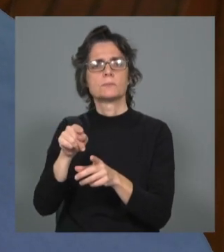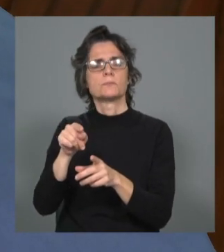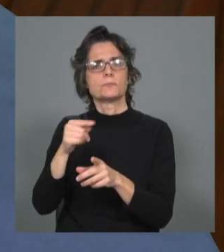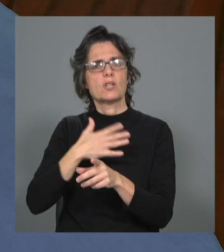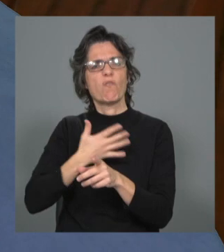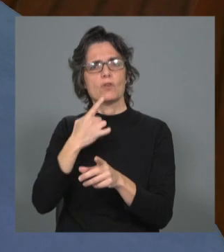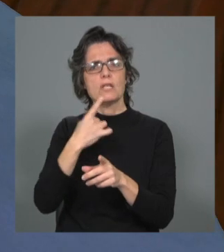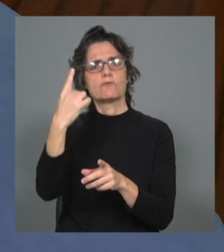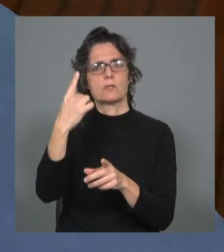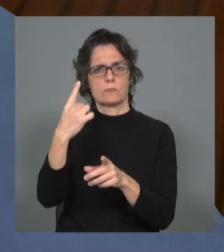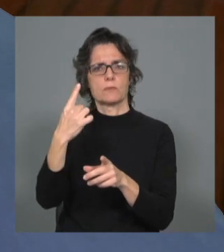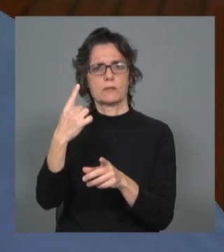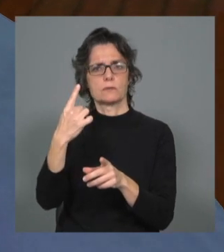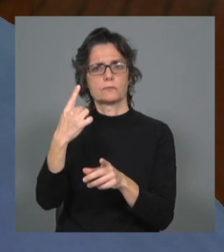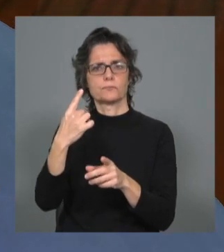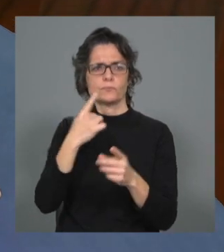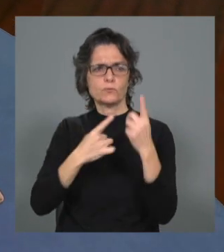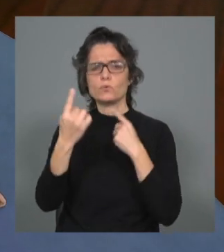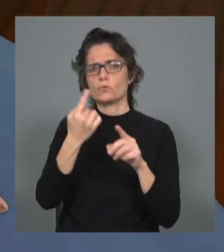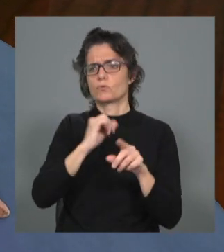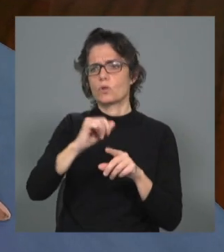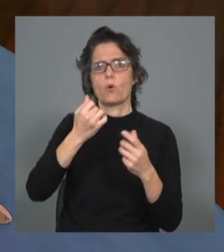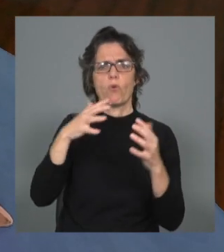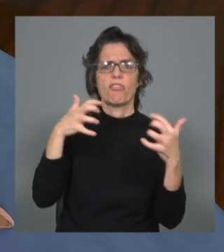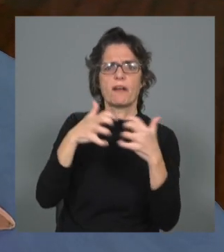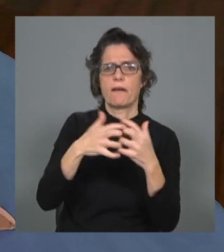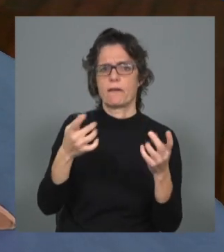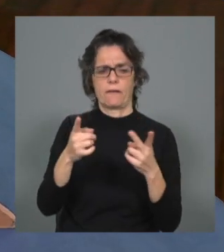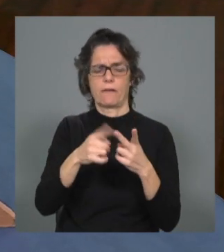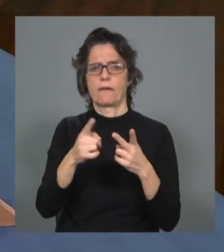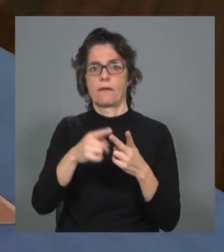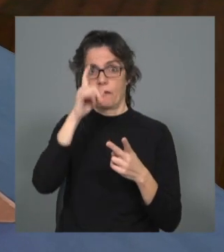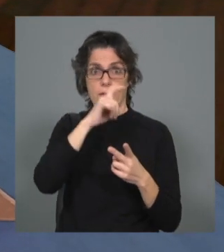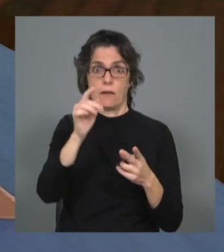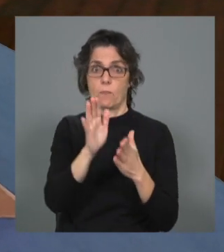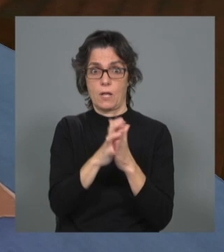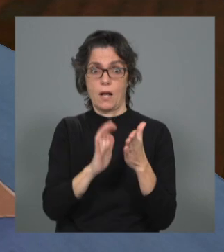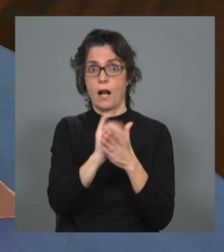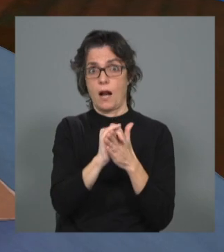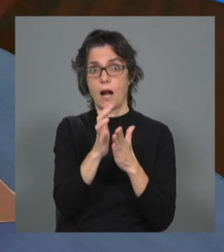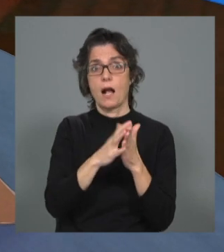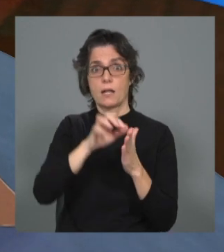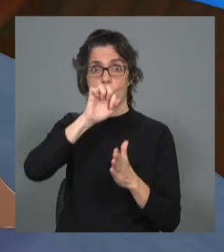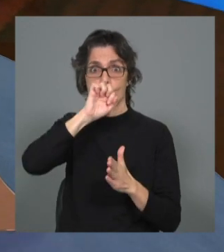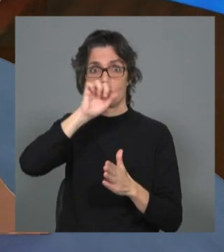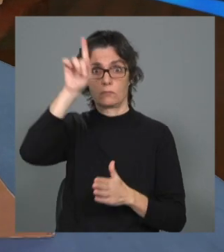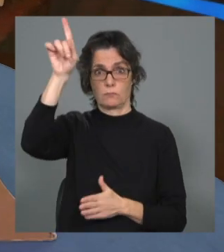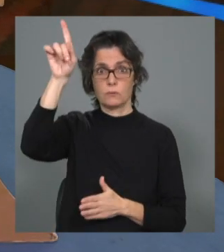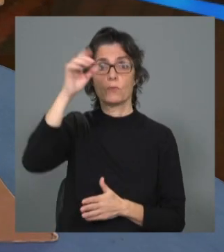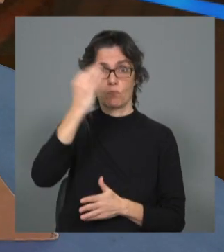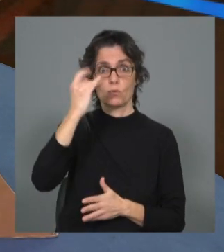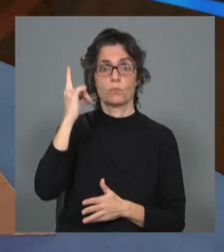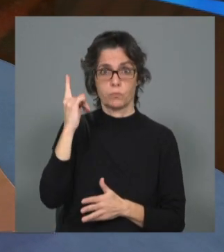chegado nos anos 60. A denúncia contra a guerra, a denúncia, enfim, desde a famosa carta que o bispo do